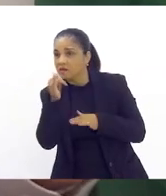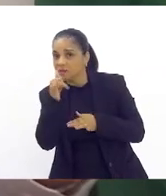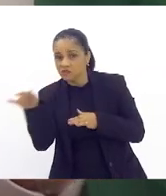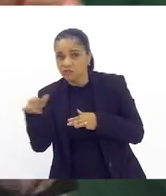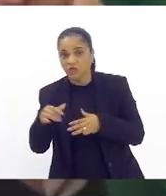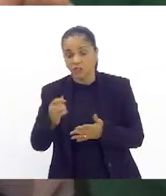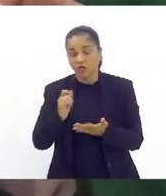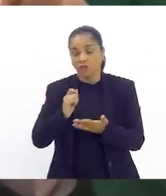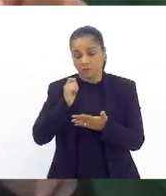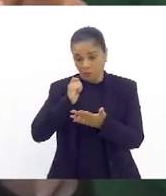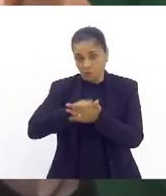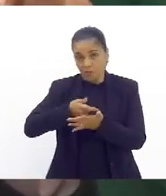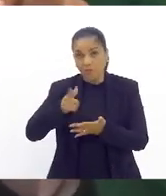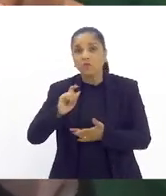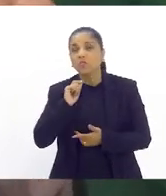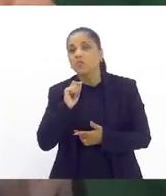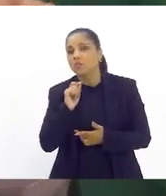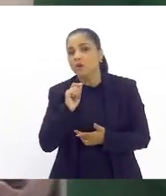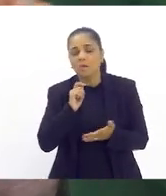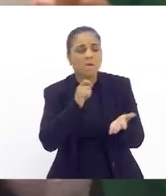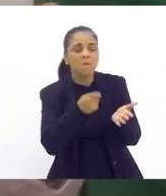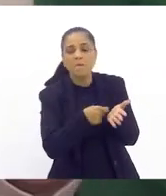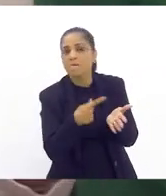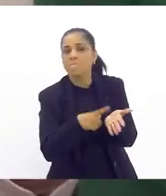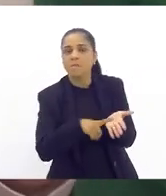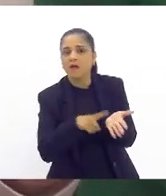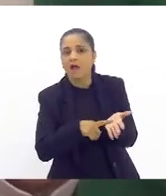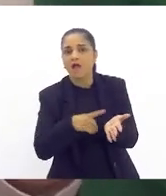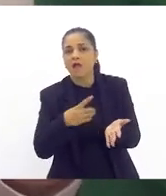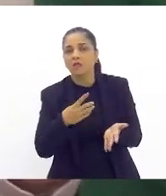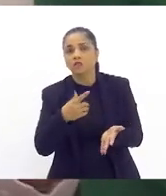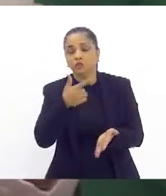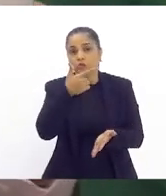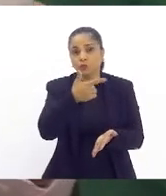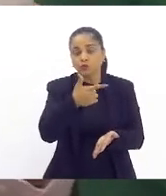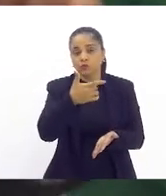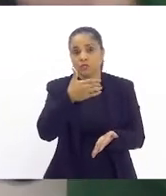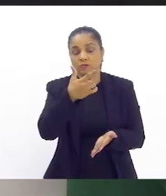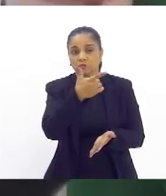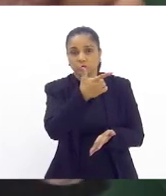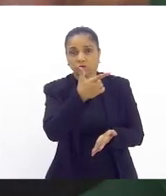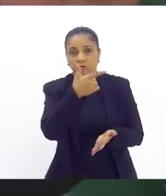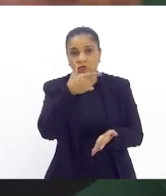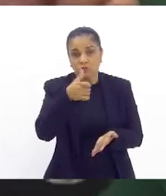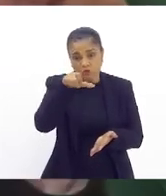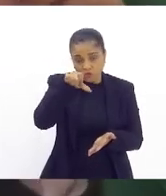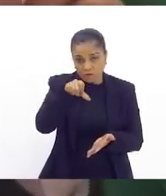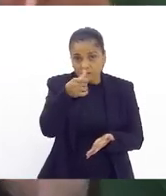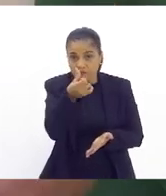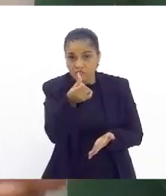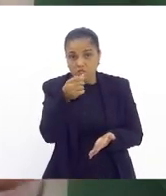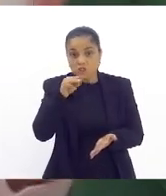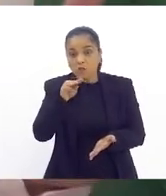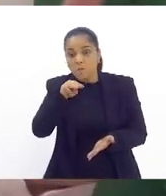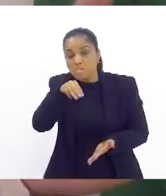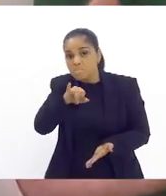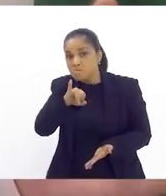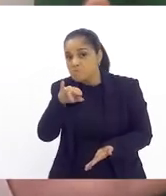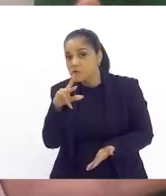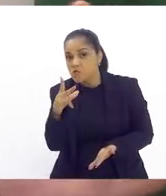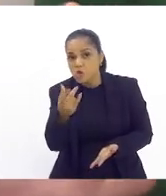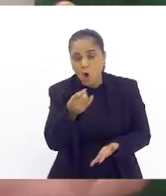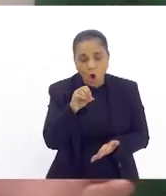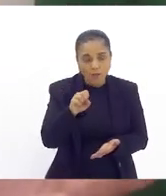do nada teve uma redução para 400 mil reais de 96 milhões para 400